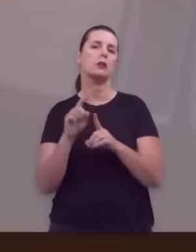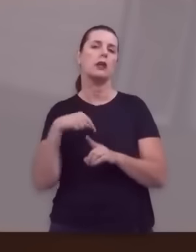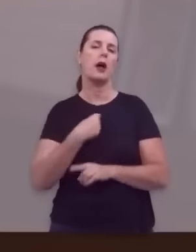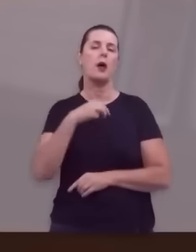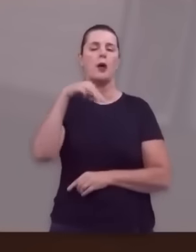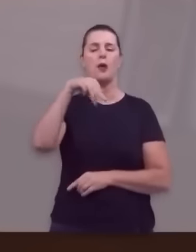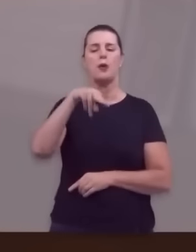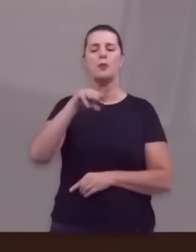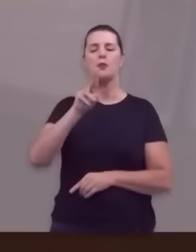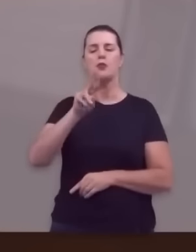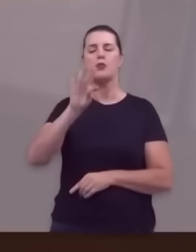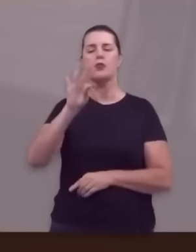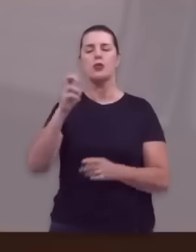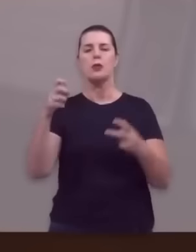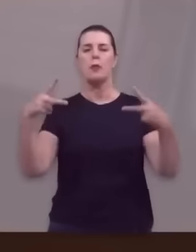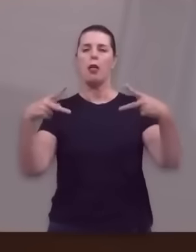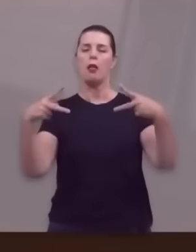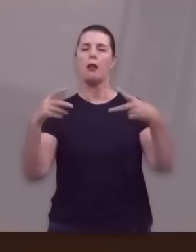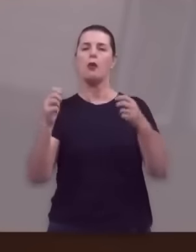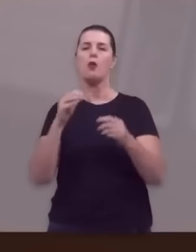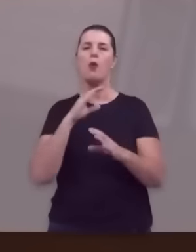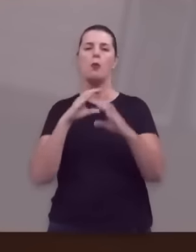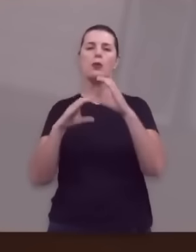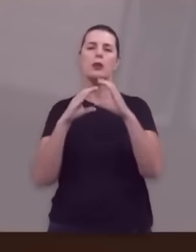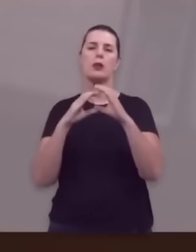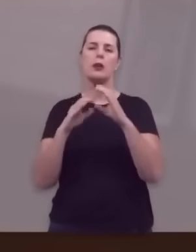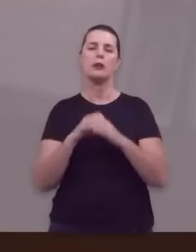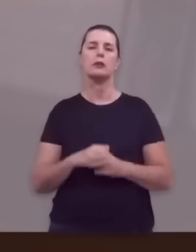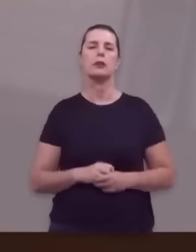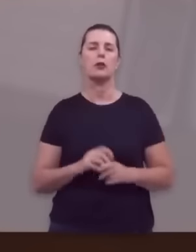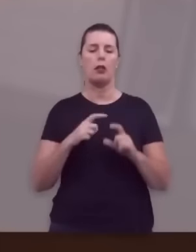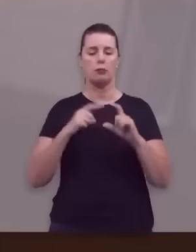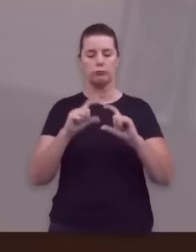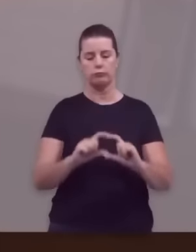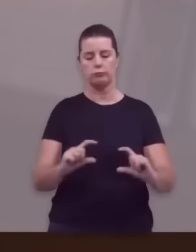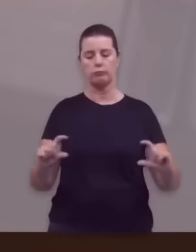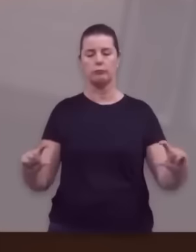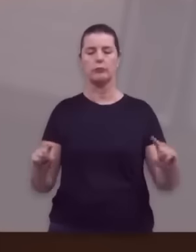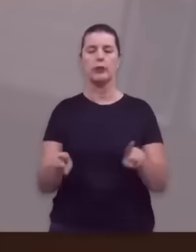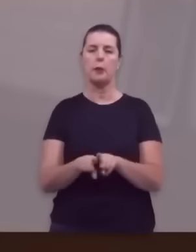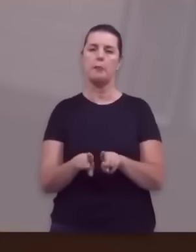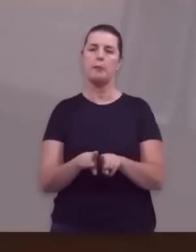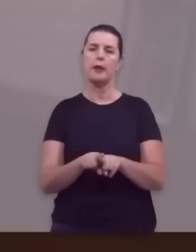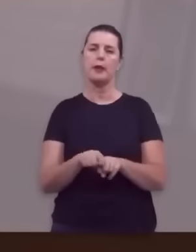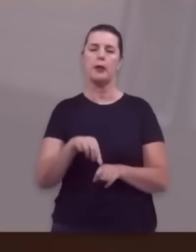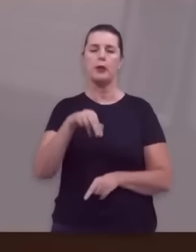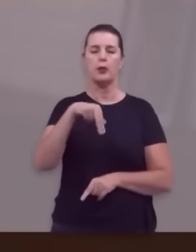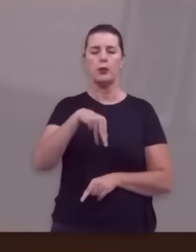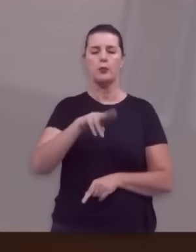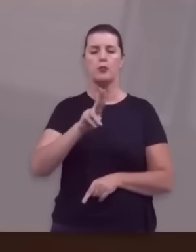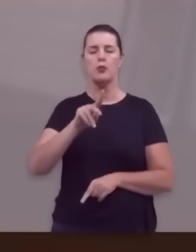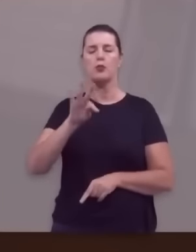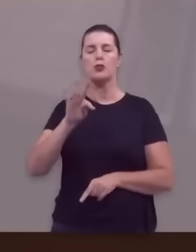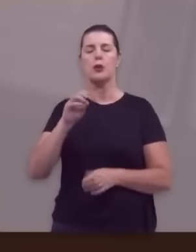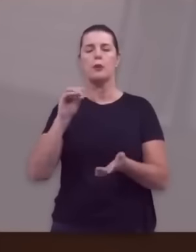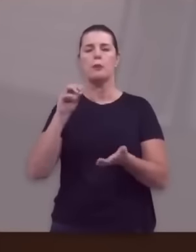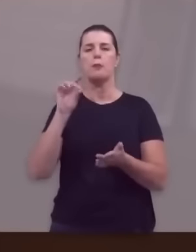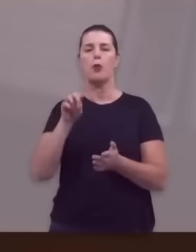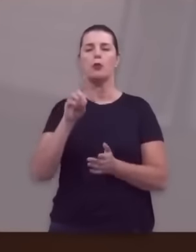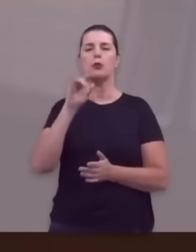nossa multiplataforma de comunicação a IPB multi tá aparecendo o endereço aqui também é o multi.bbb